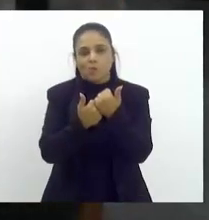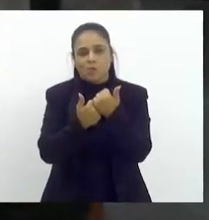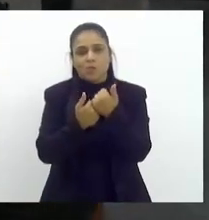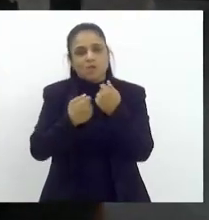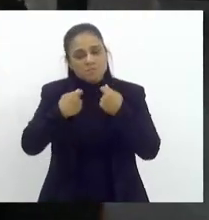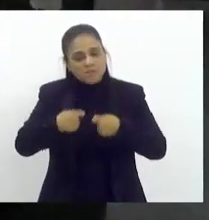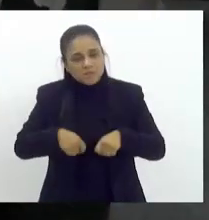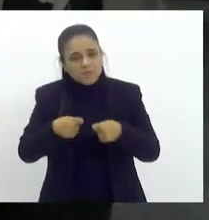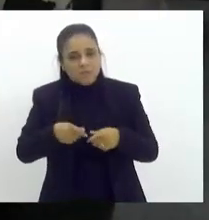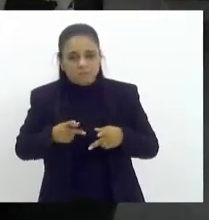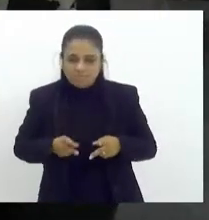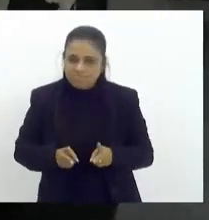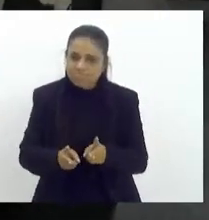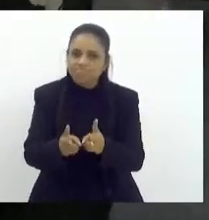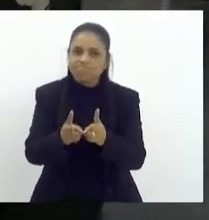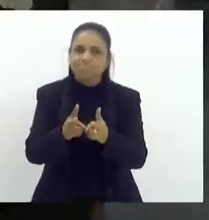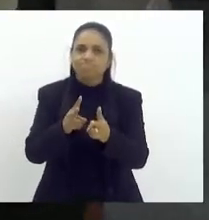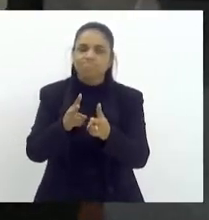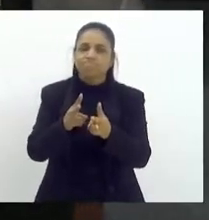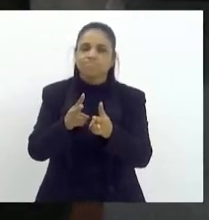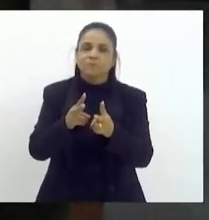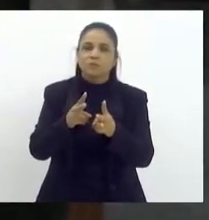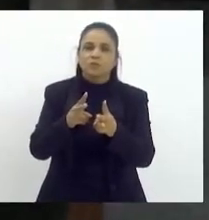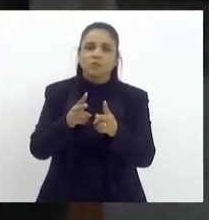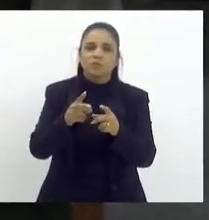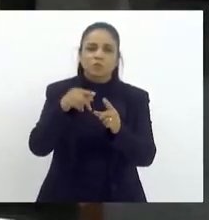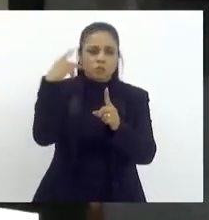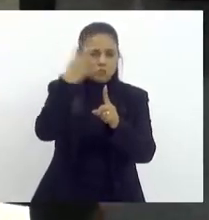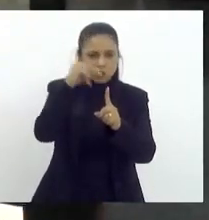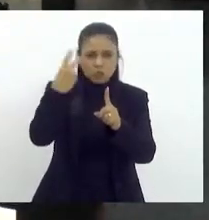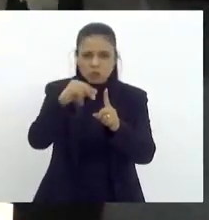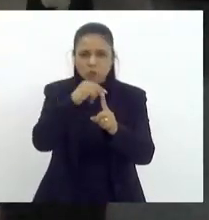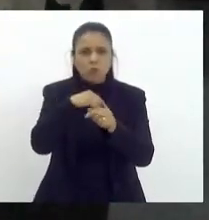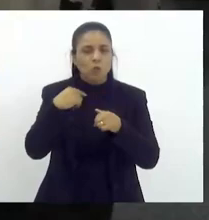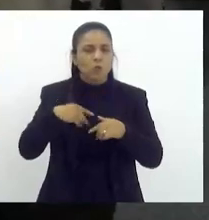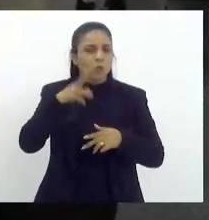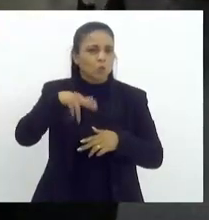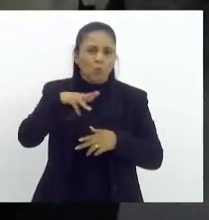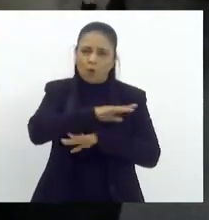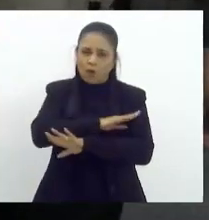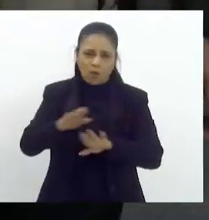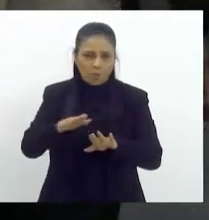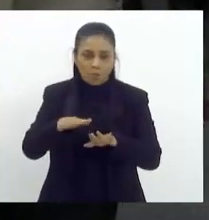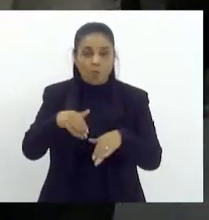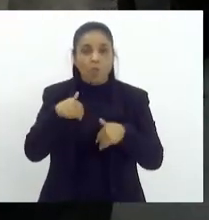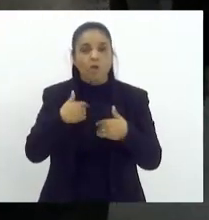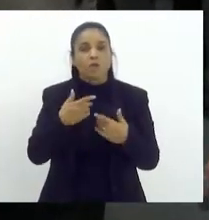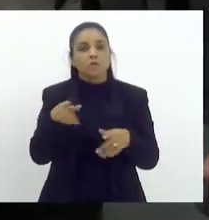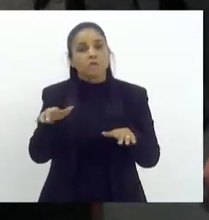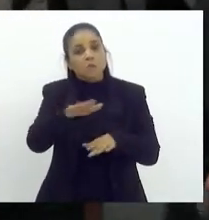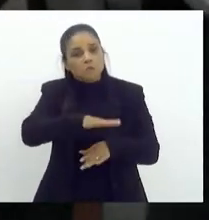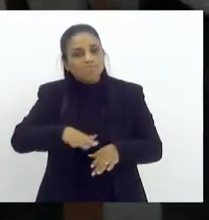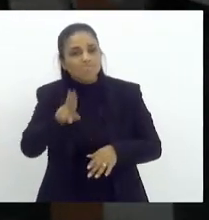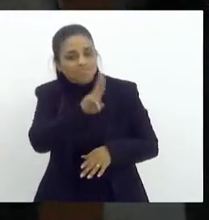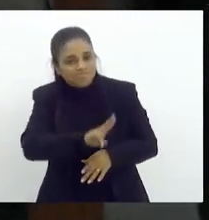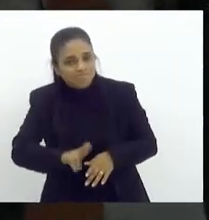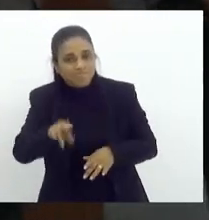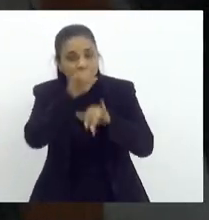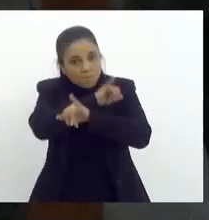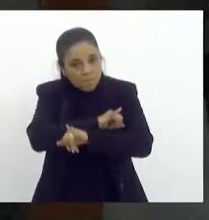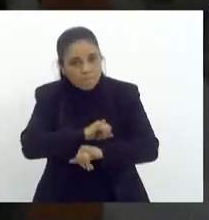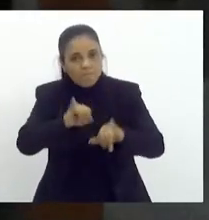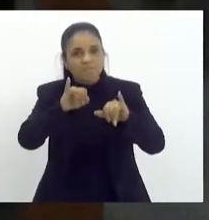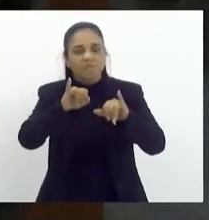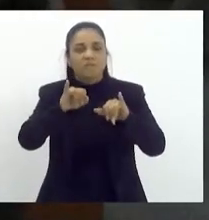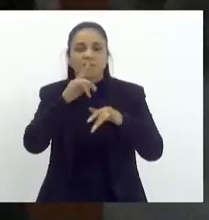precisamos seguir reafirmando Tortura Nunca mais queria também usar esse espaço aqui para denunciar